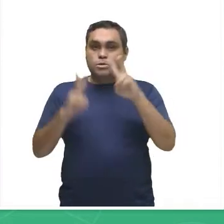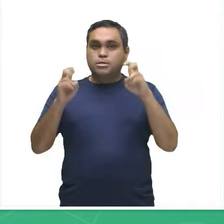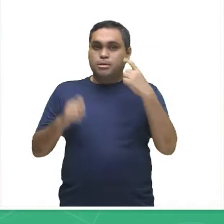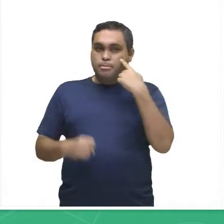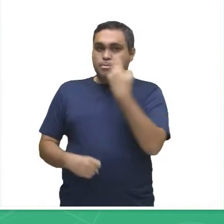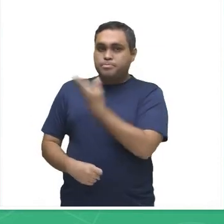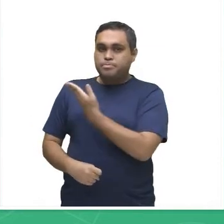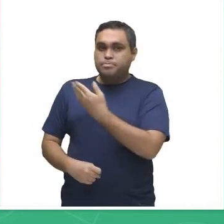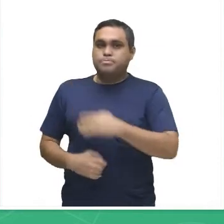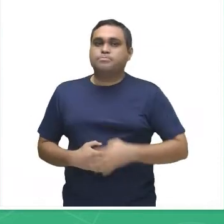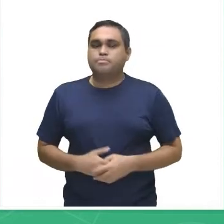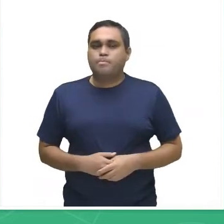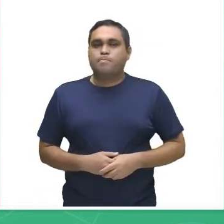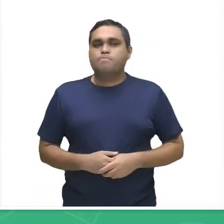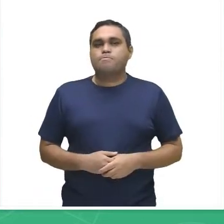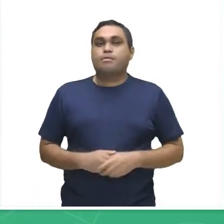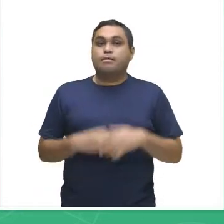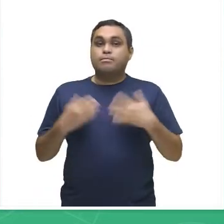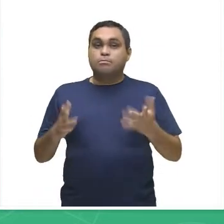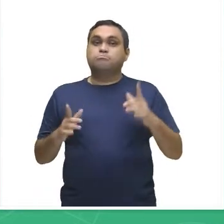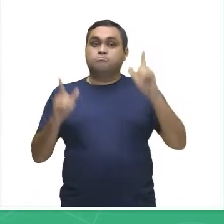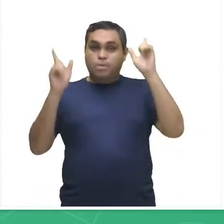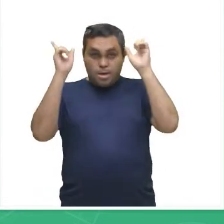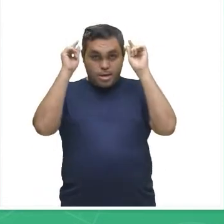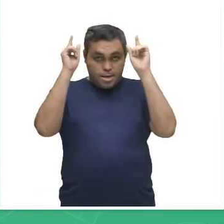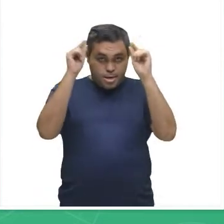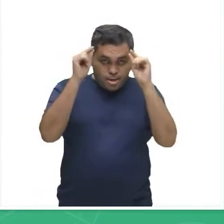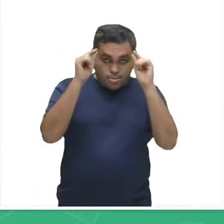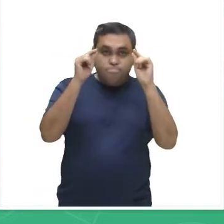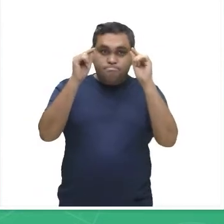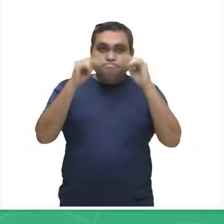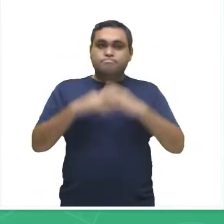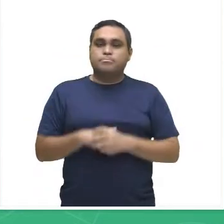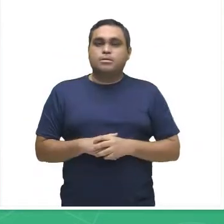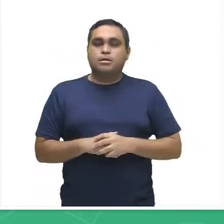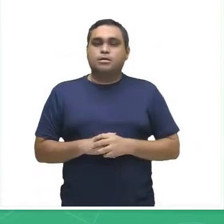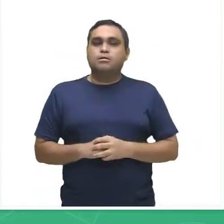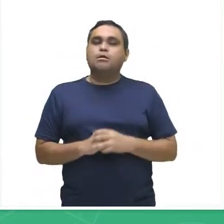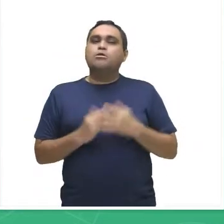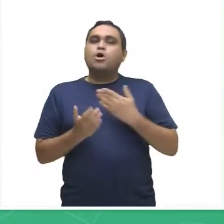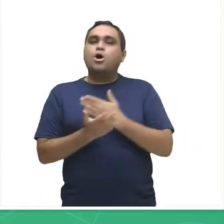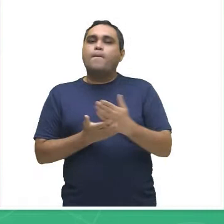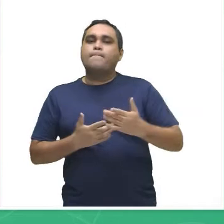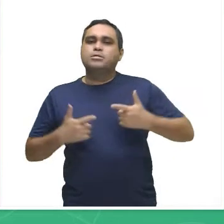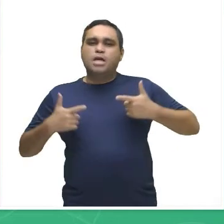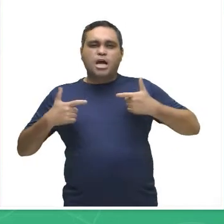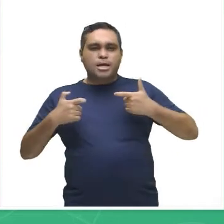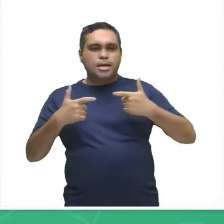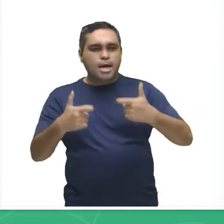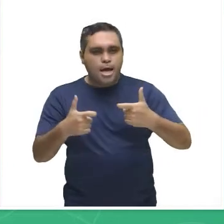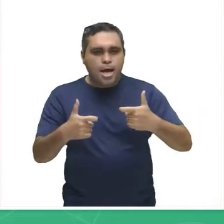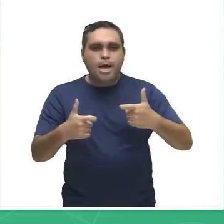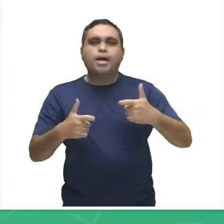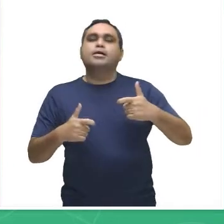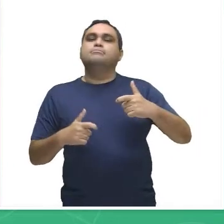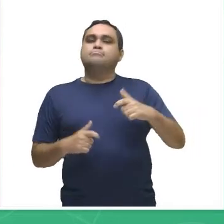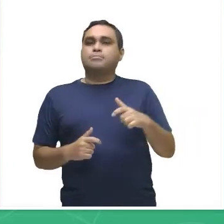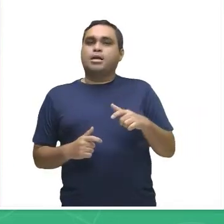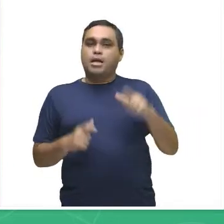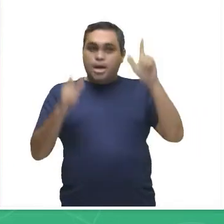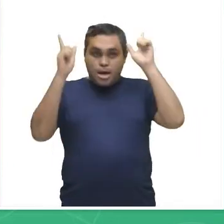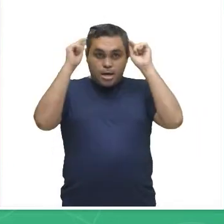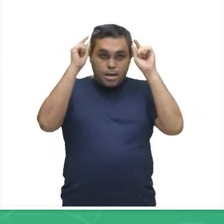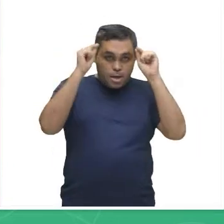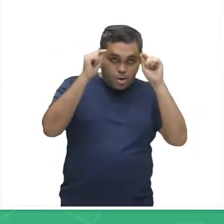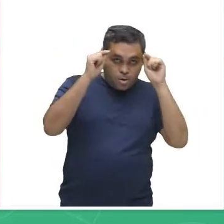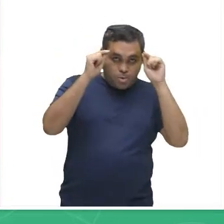falando sobre as guerras greco-pérsicas, que também ficaram conhecidas como guerras médicas. Por que médicas? Porque lá